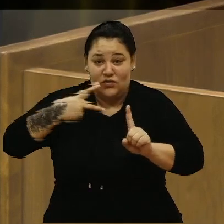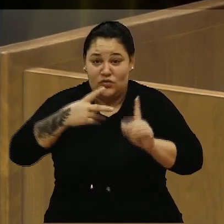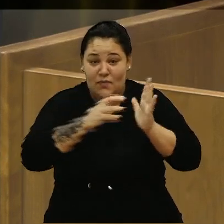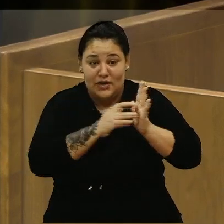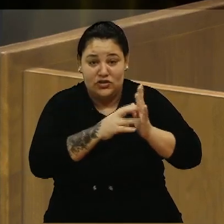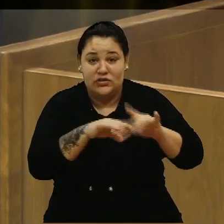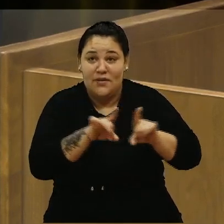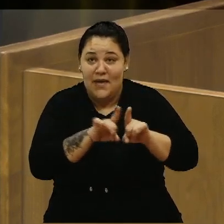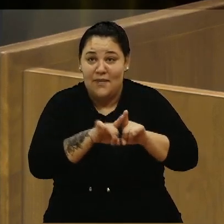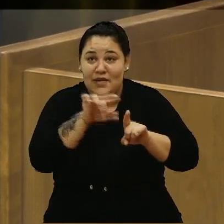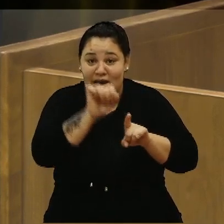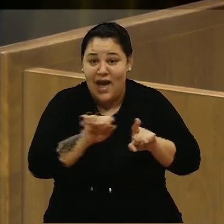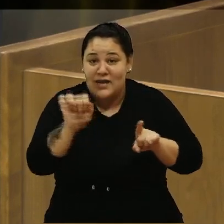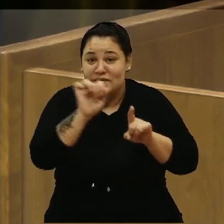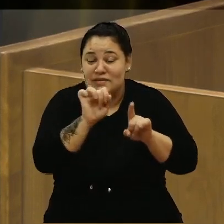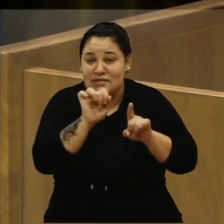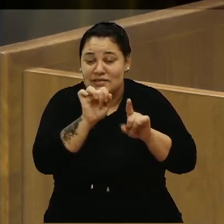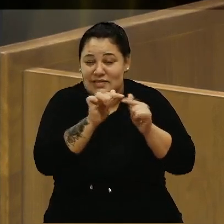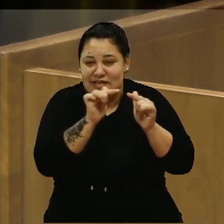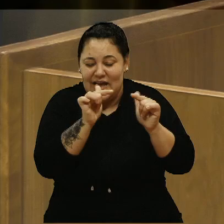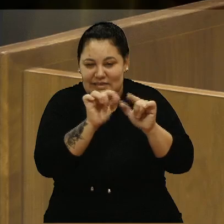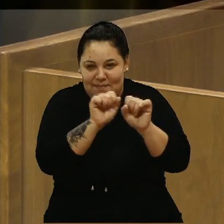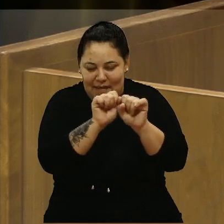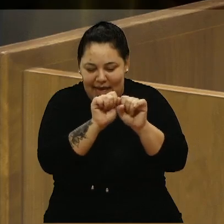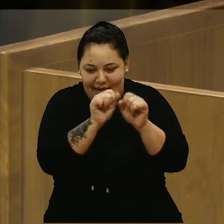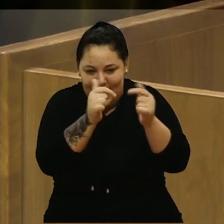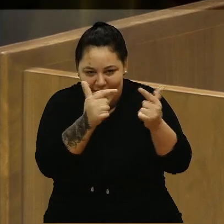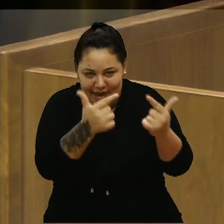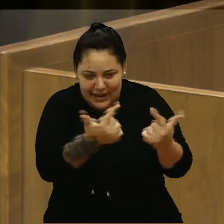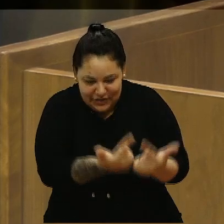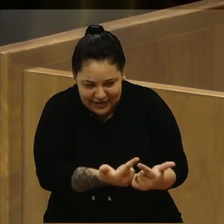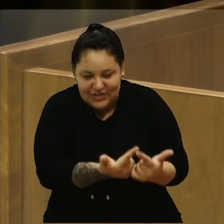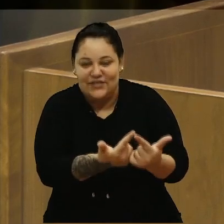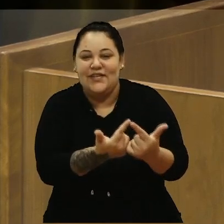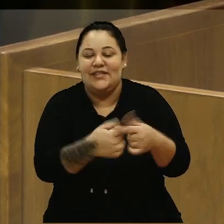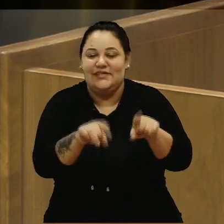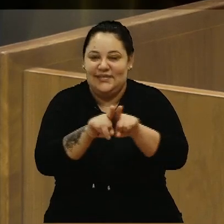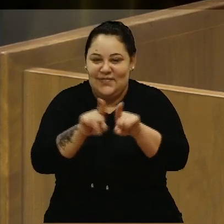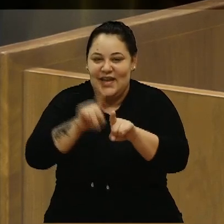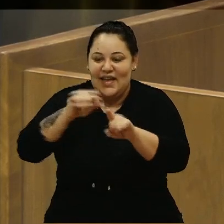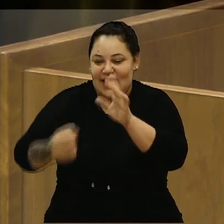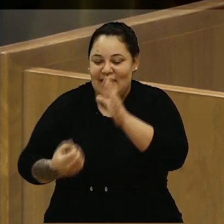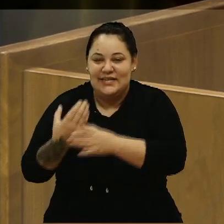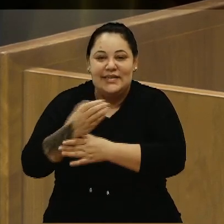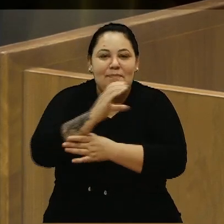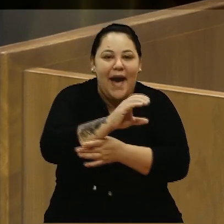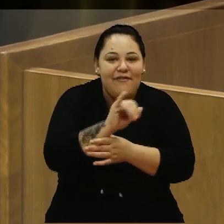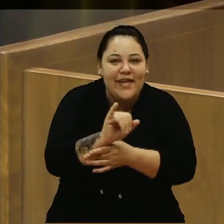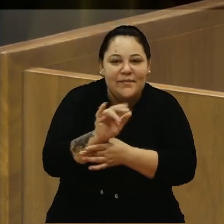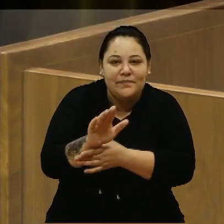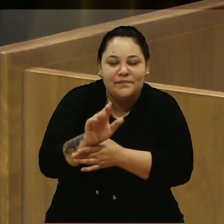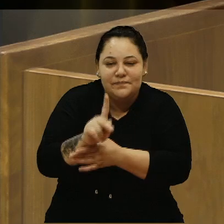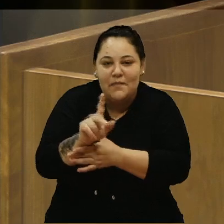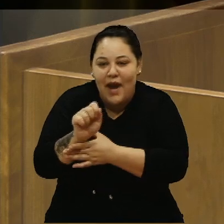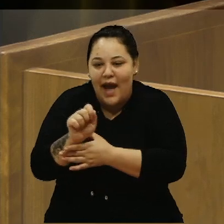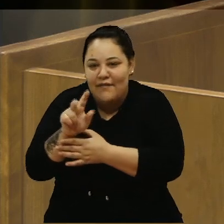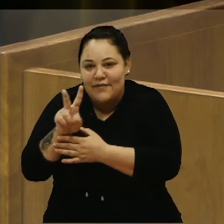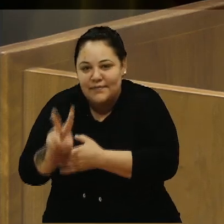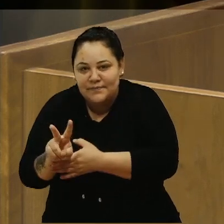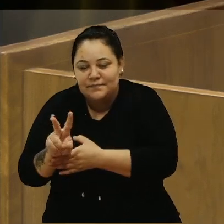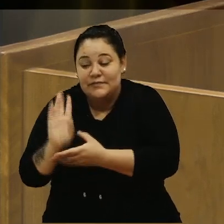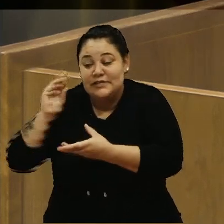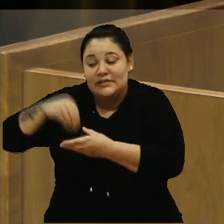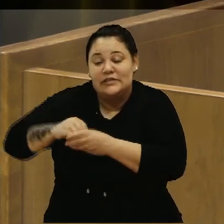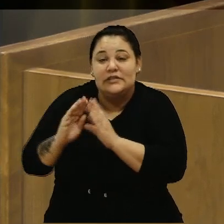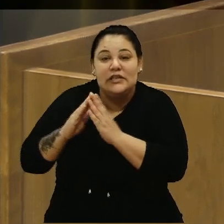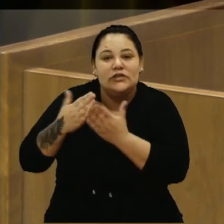na Assembleia Legislativa foi levado pela Maria Helena Sartori, que criavam os CIPAVs nas escolas, que é uma comissão que